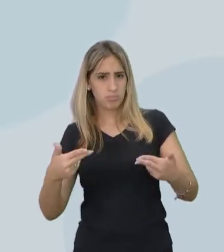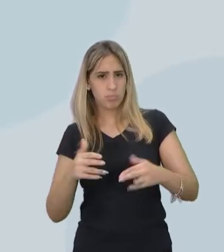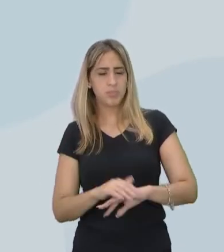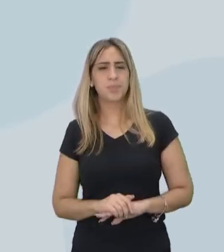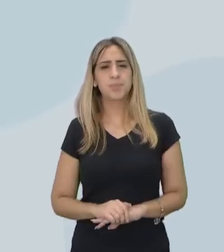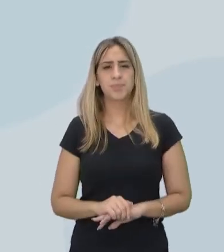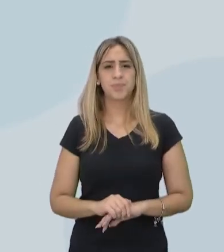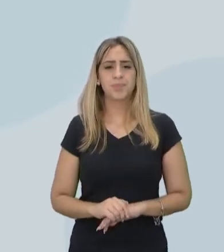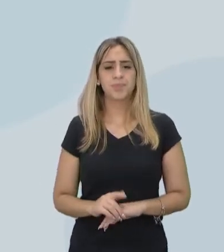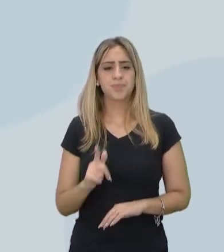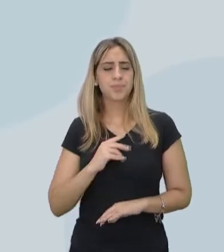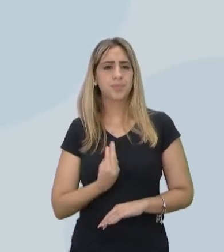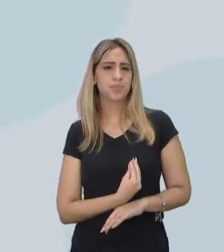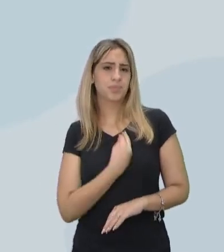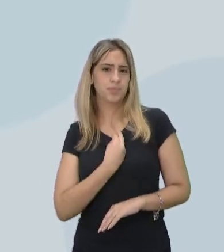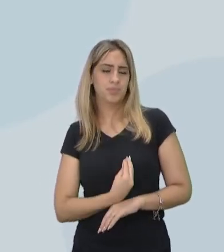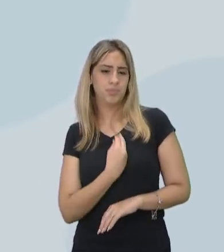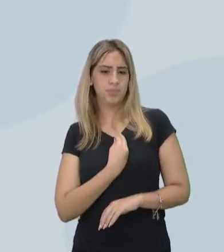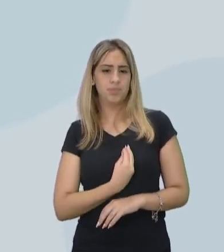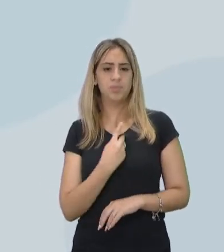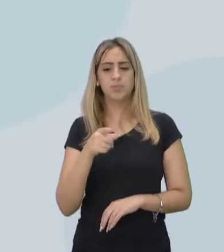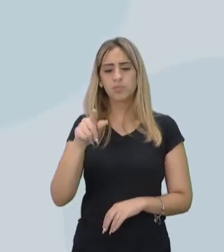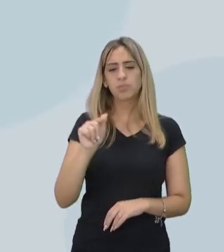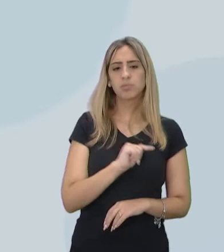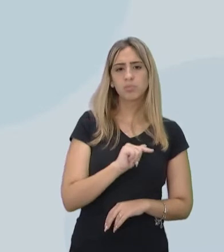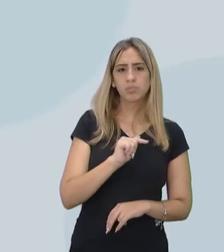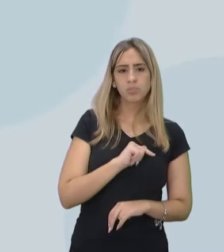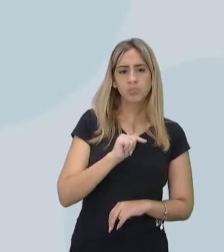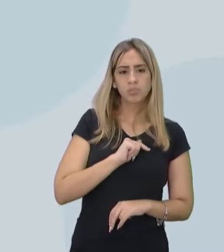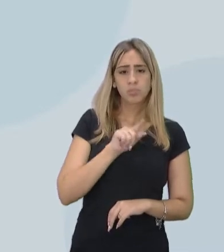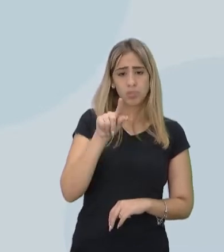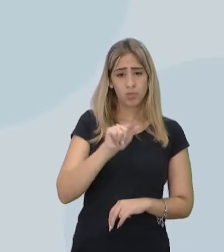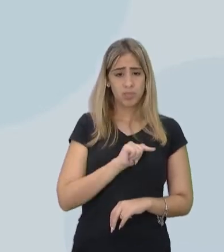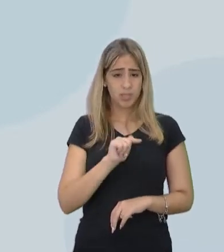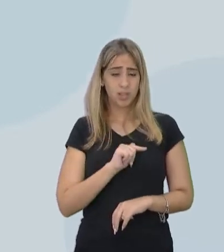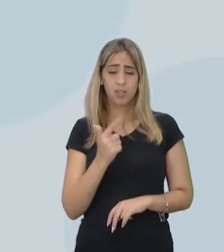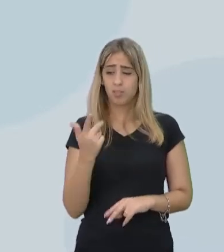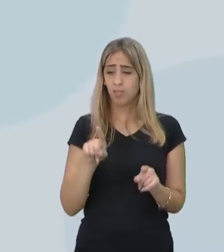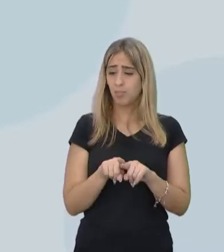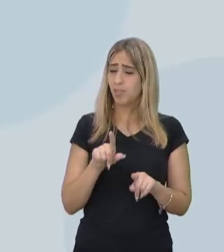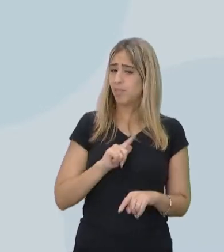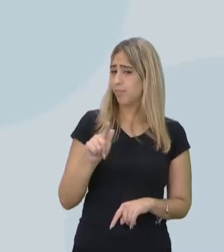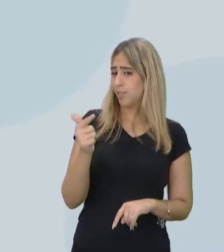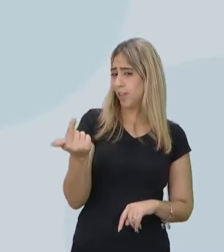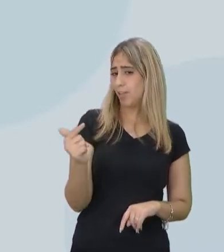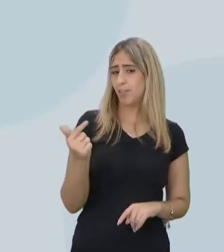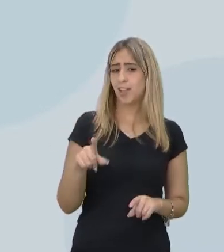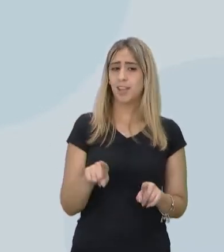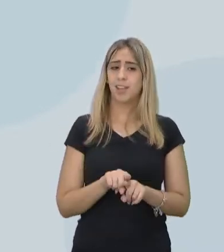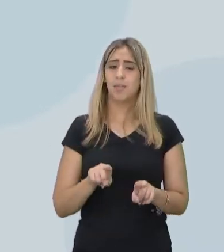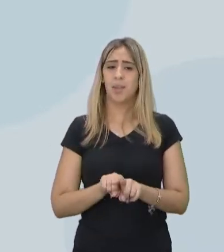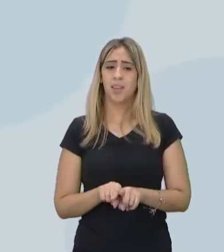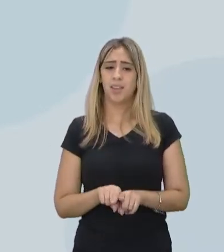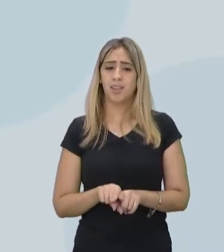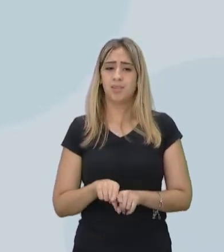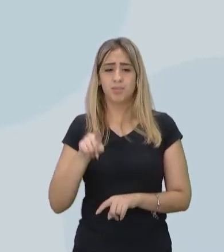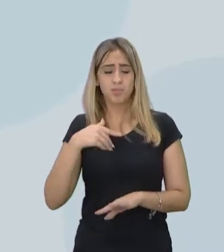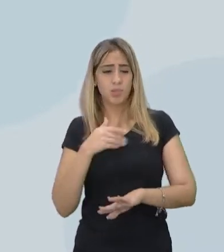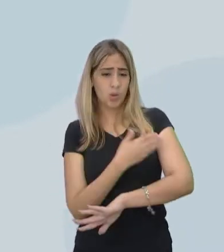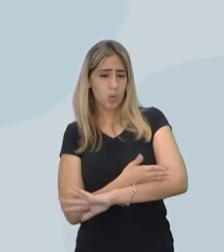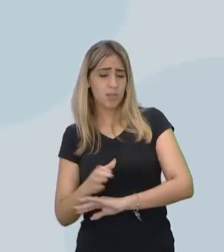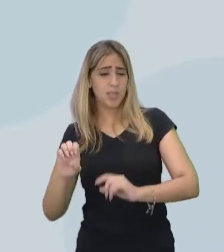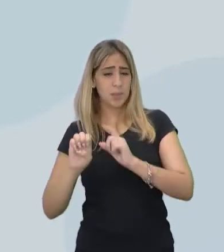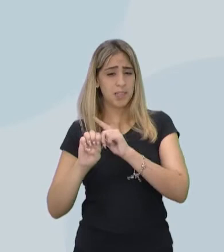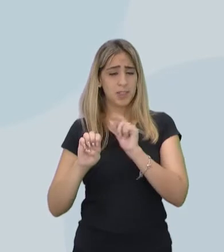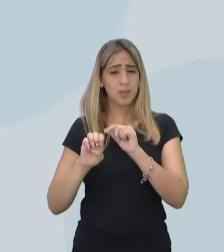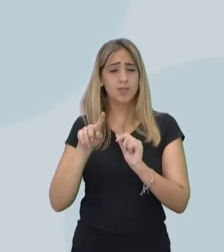aqui, existem aquelas que você tem e existem aquelas que você não tem. Óbvio, porque quando você vai começar um